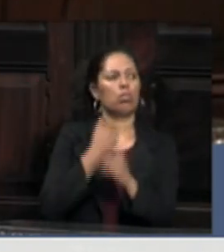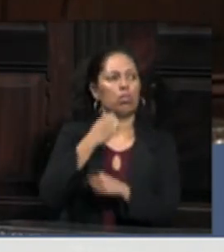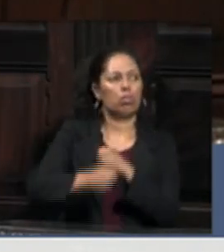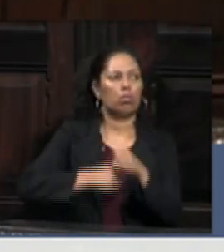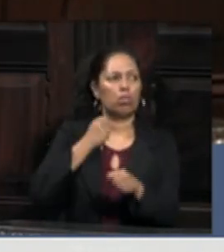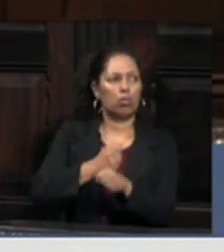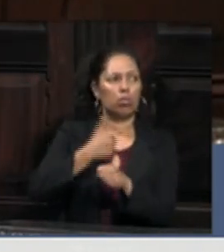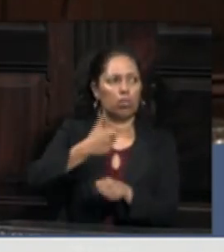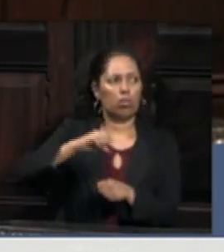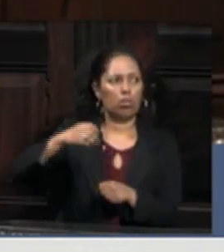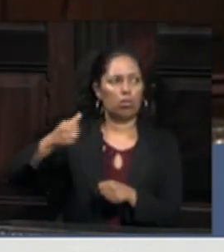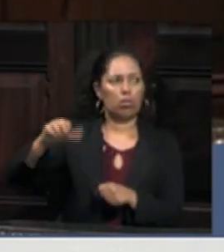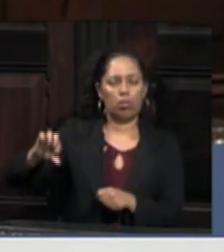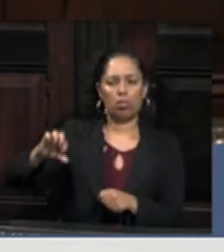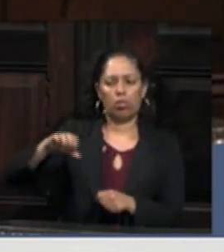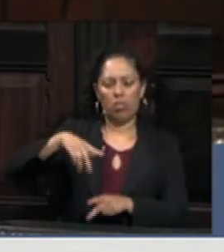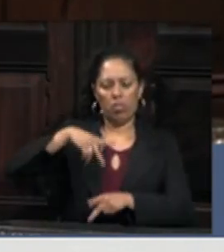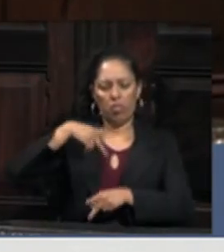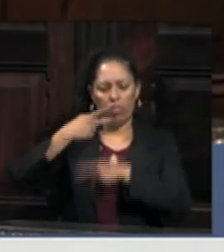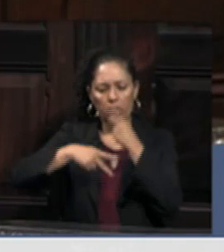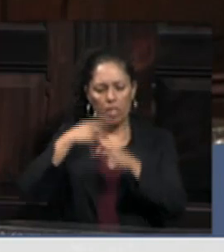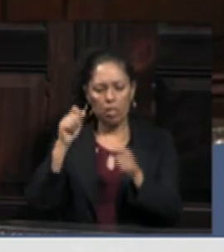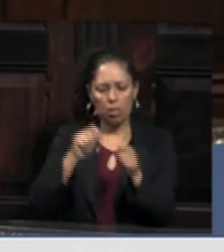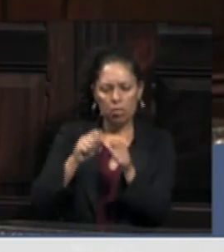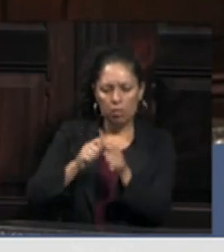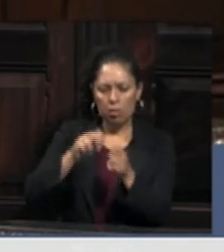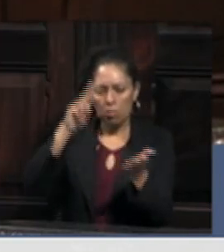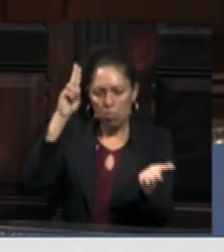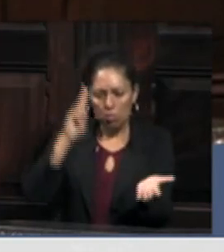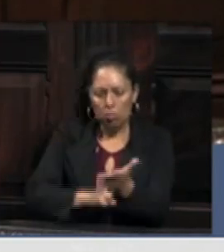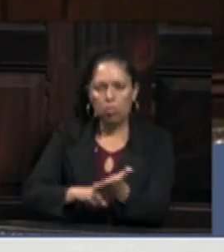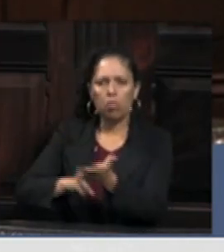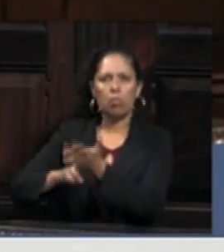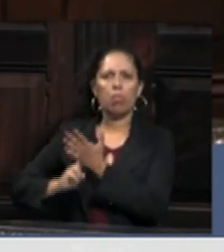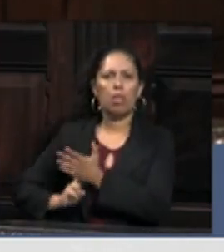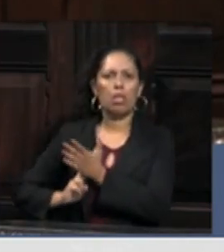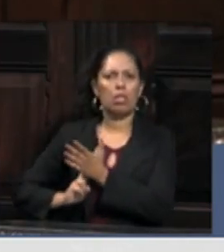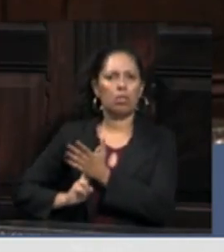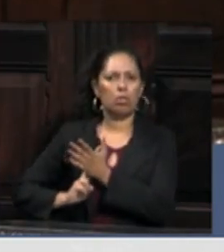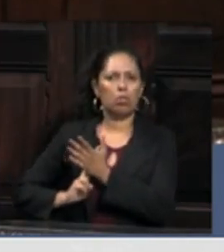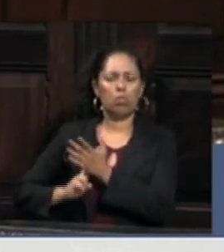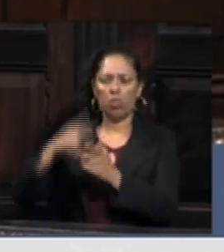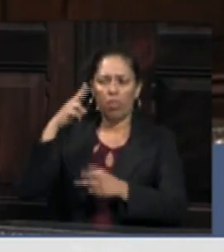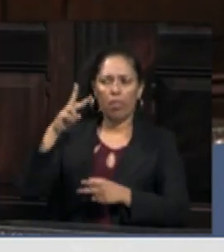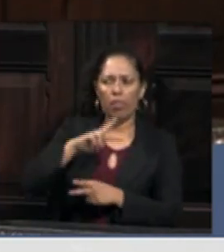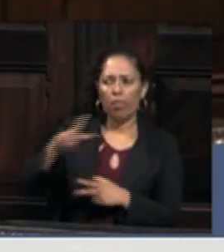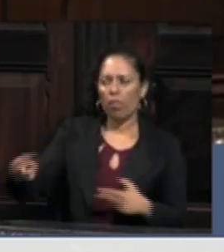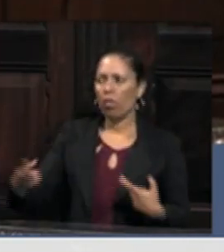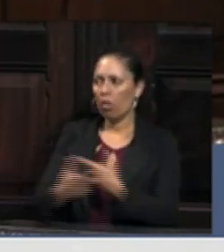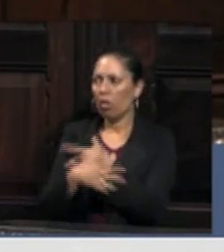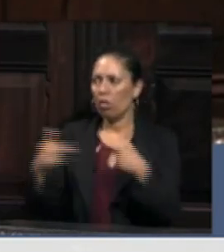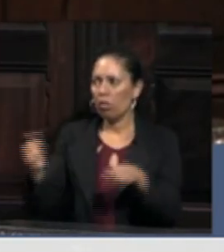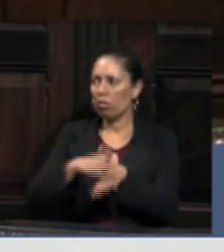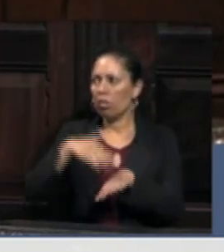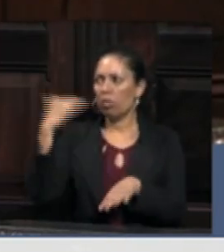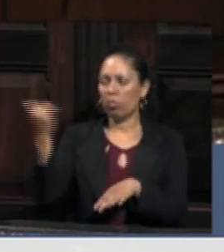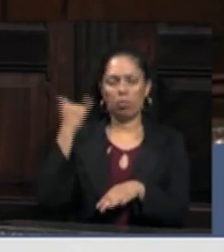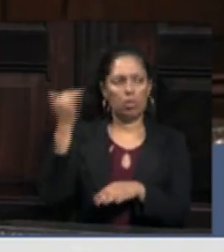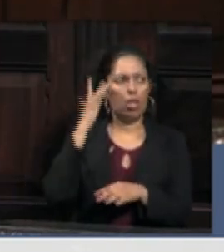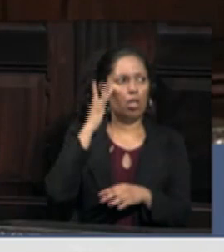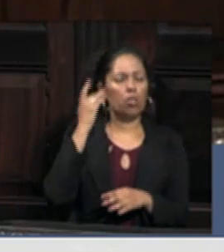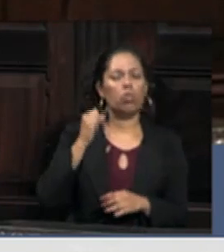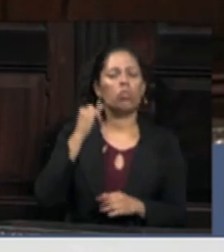fazendo novos pactos e olhando para outras questões. Eu quero saber, por exemplo, do